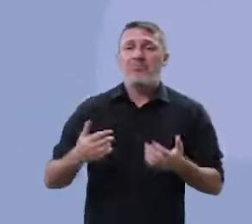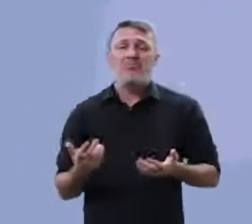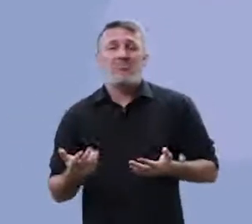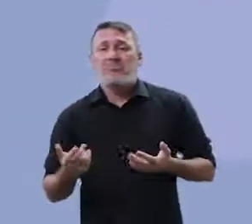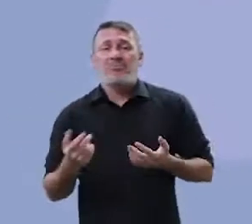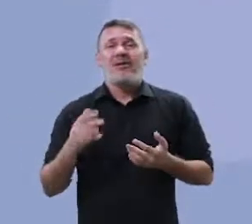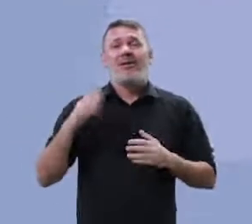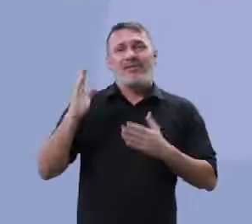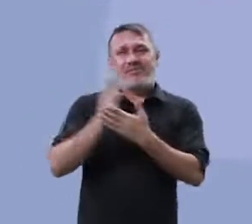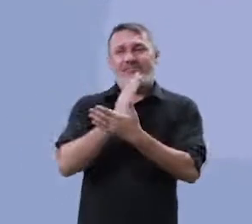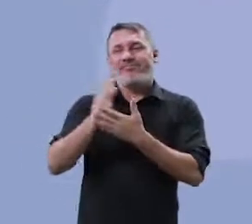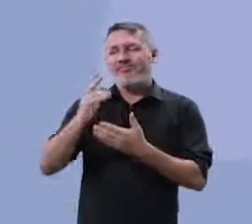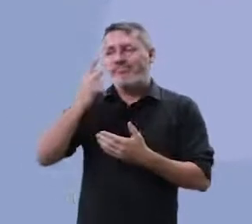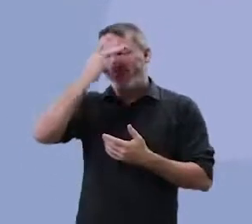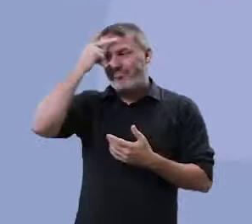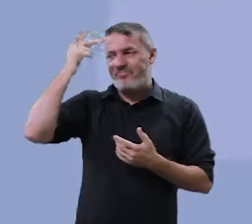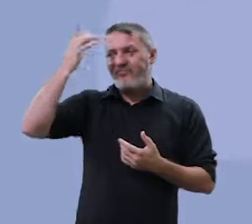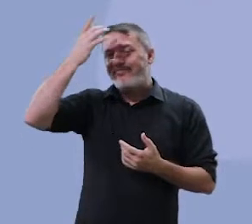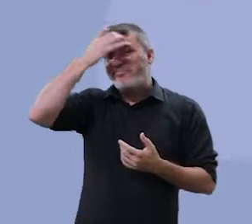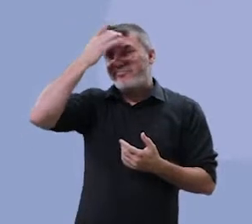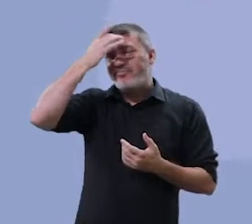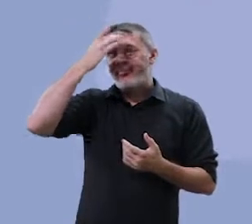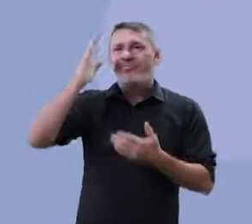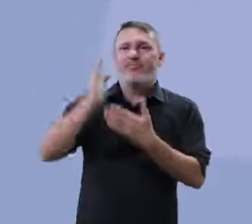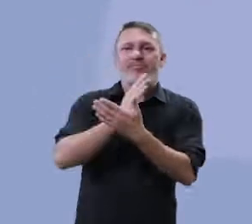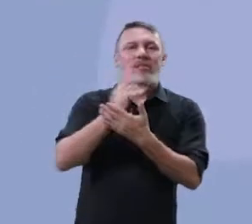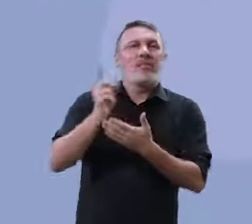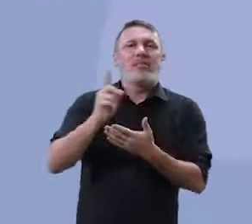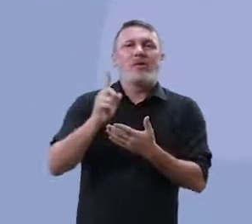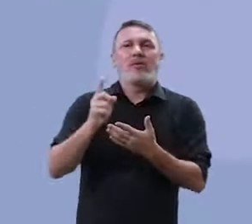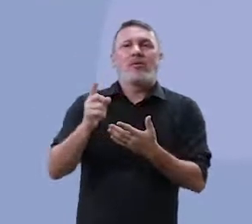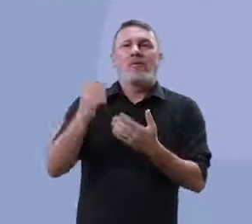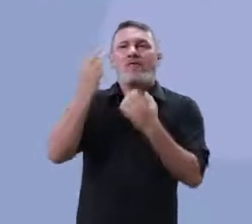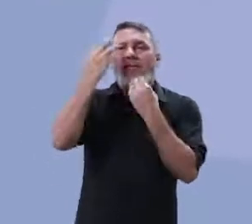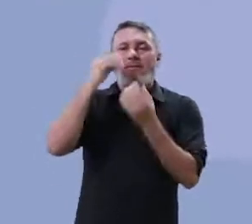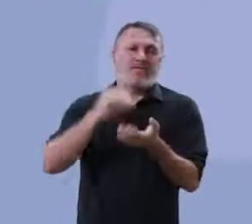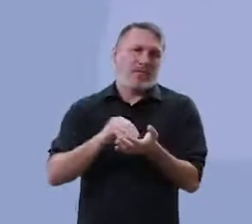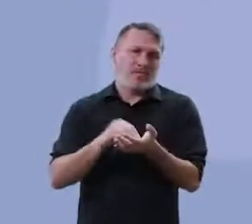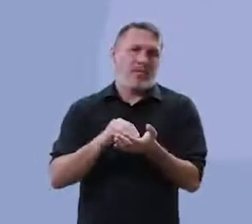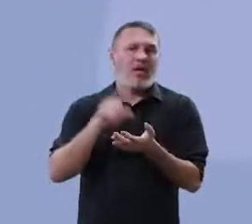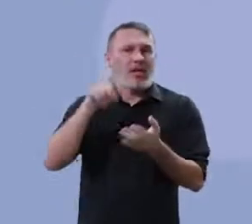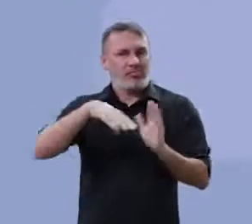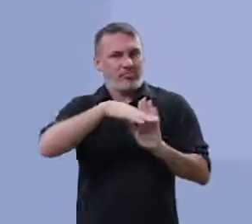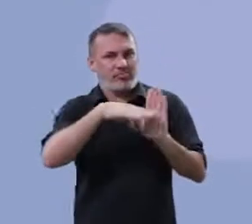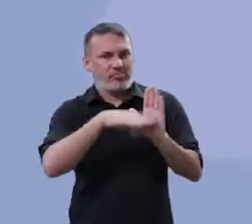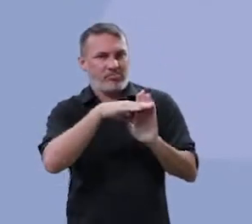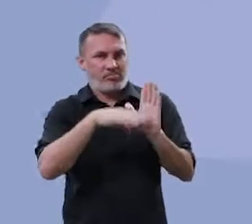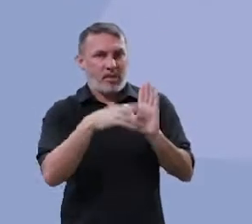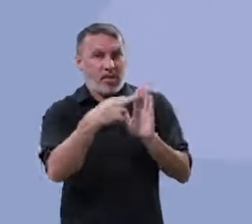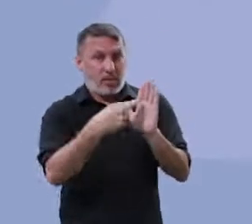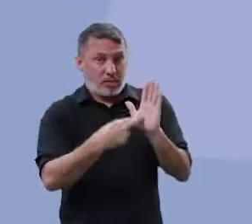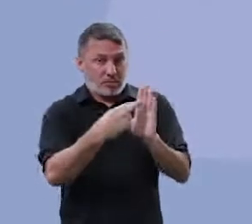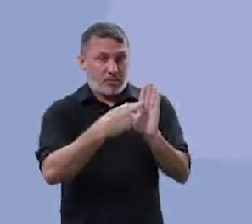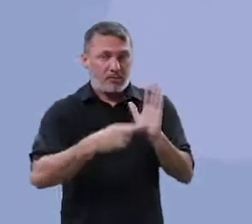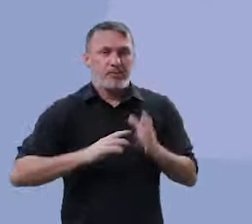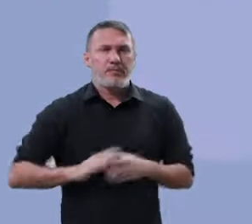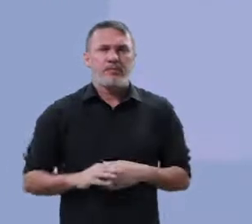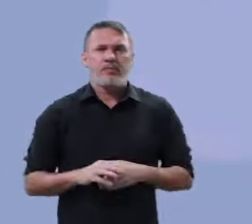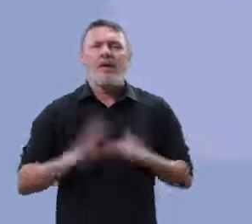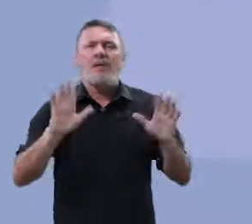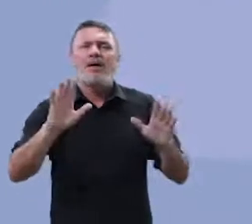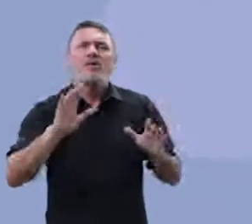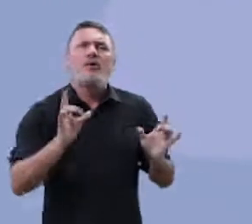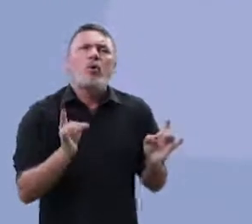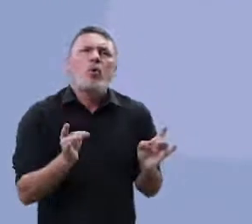Trânsito Brasileiro ele educa, mas infelizmente o motorista não recebe essa educação. Então, professor, eu